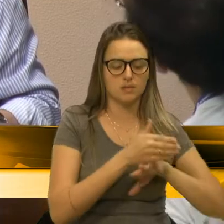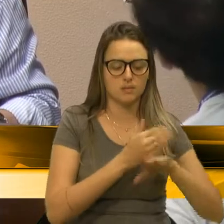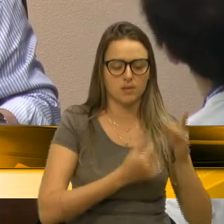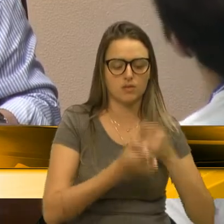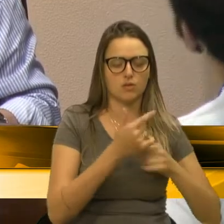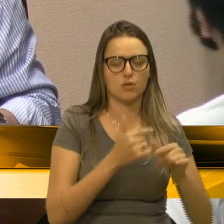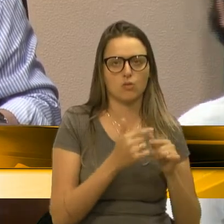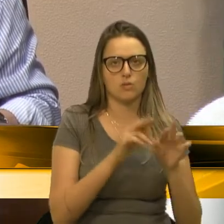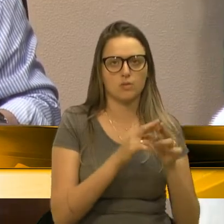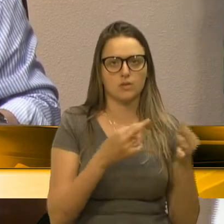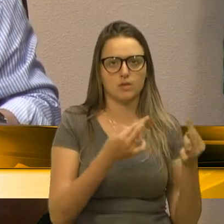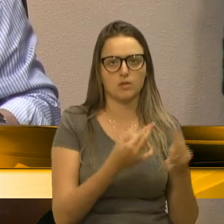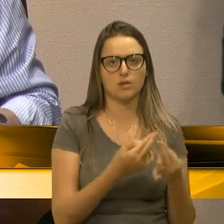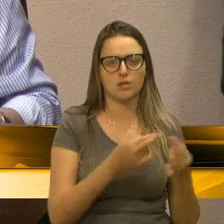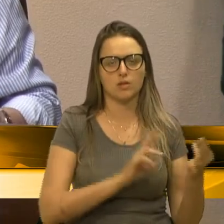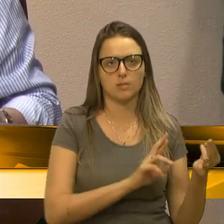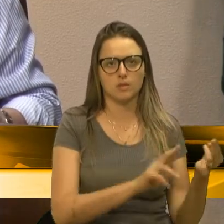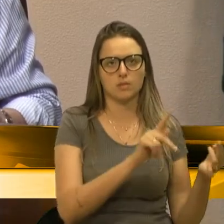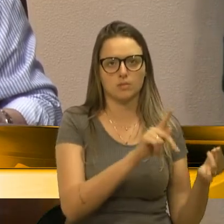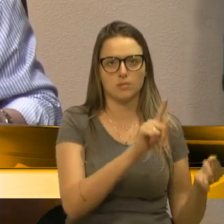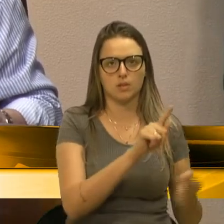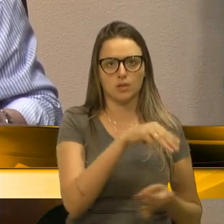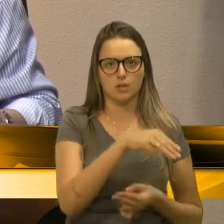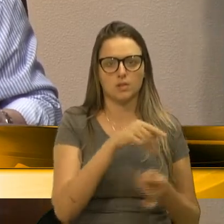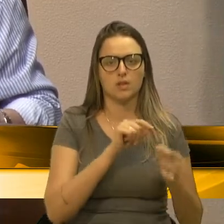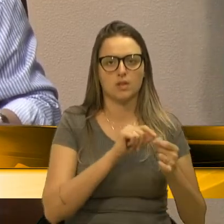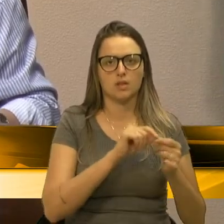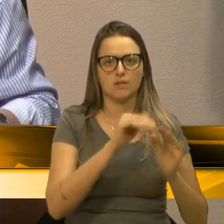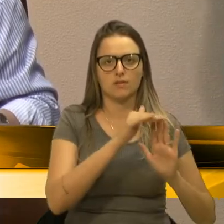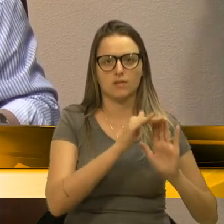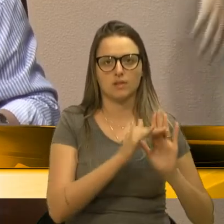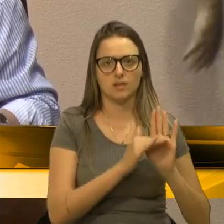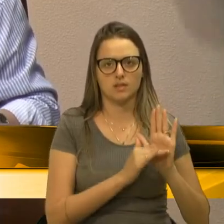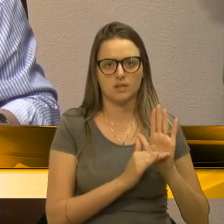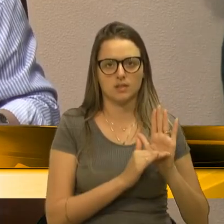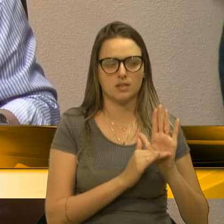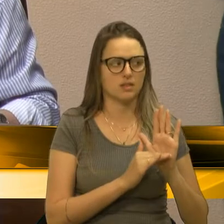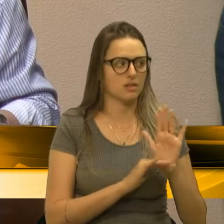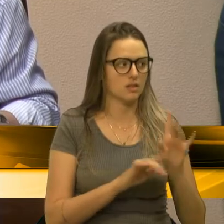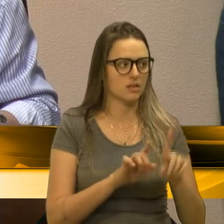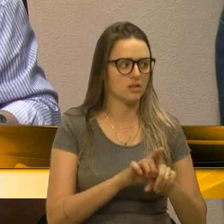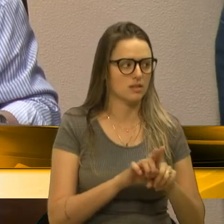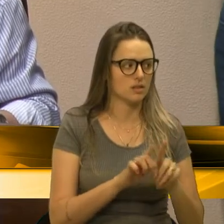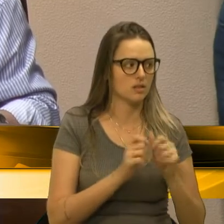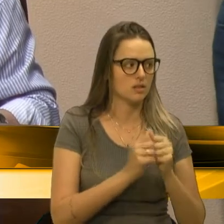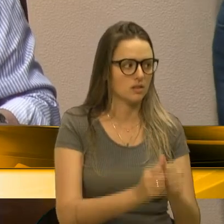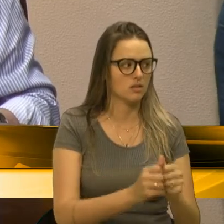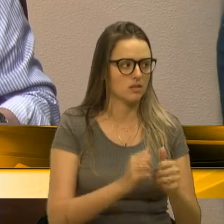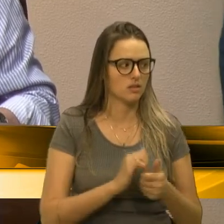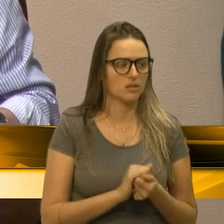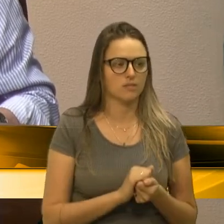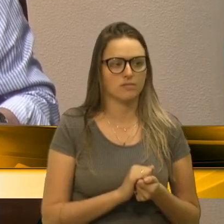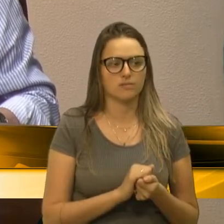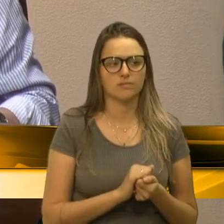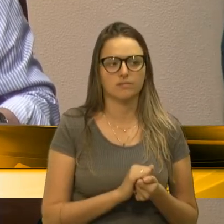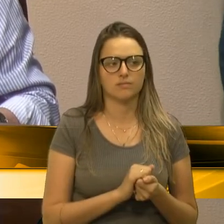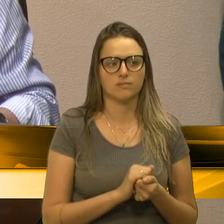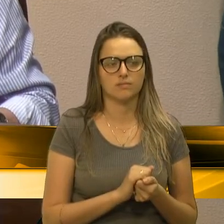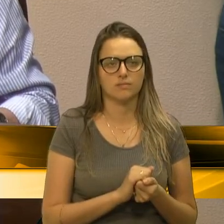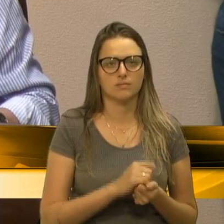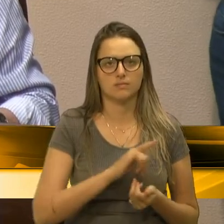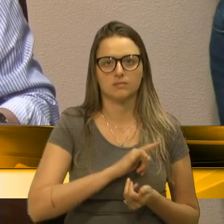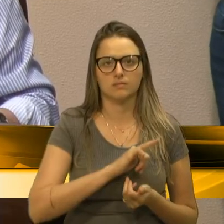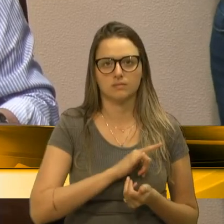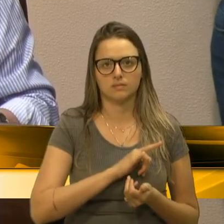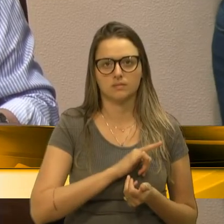Secretaria do Urbanismo, representando a PGM. Foi feito um cronograma prévio e essa reformulação da praça então iniciaria com obras que são essenciais